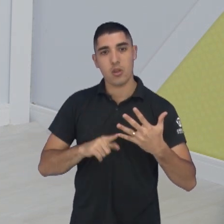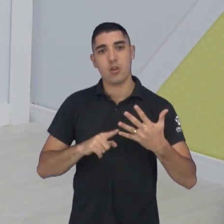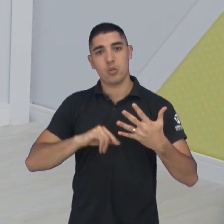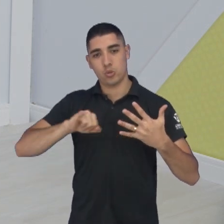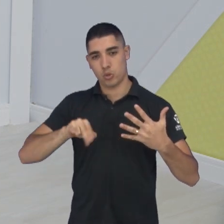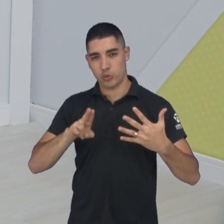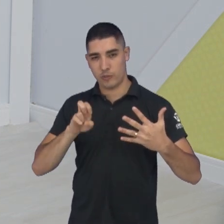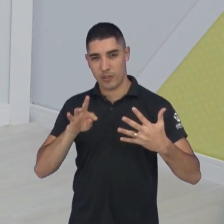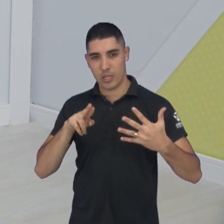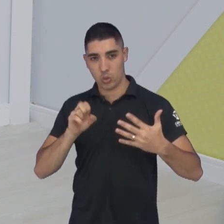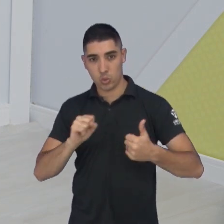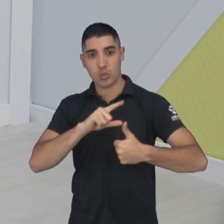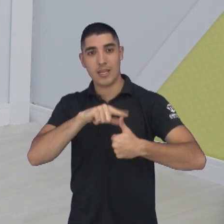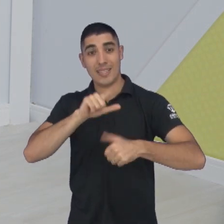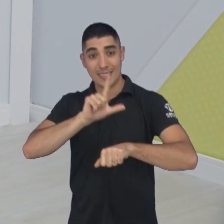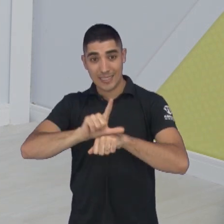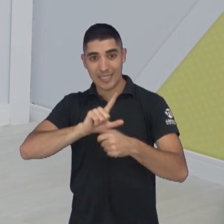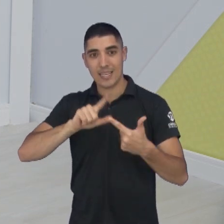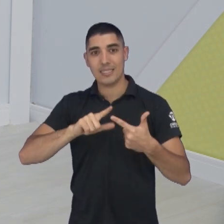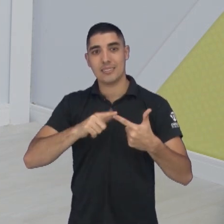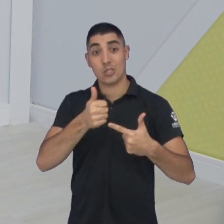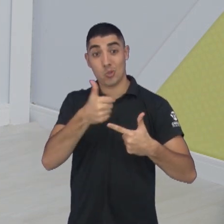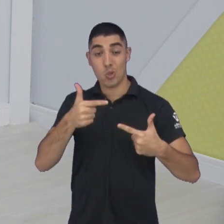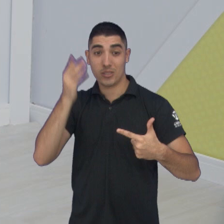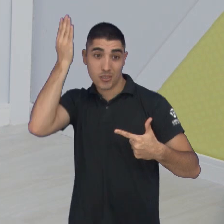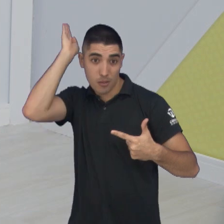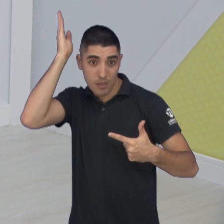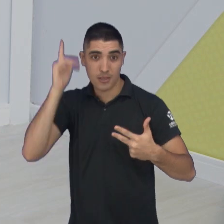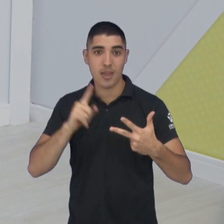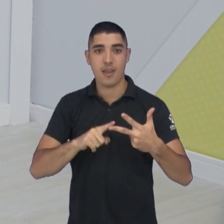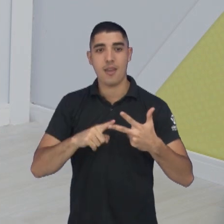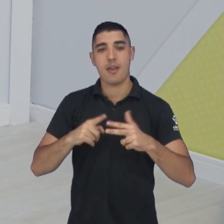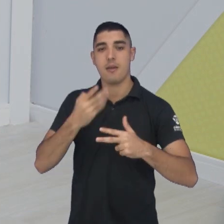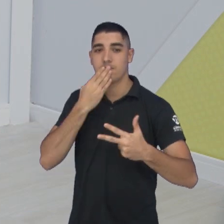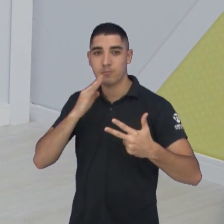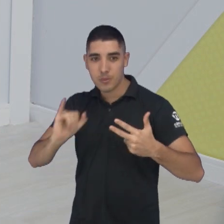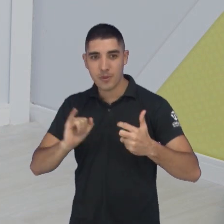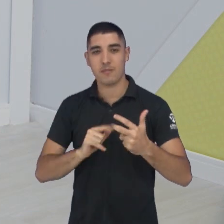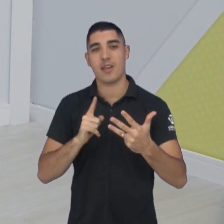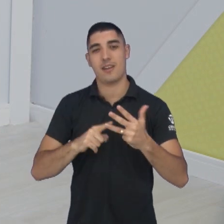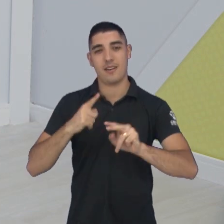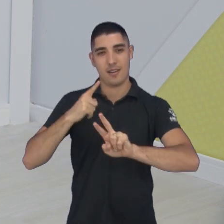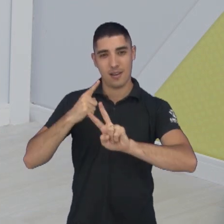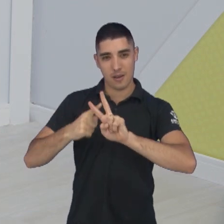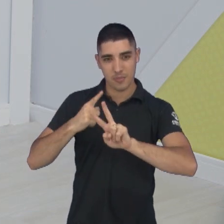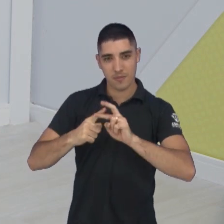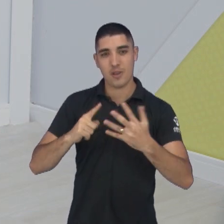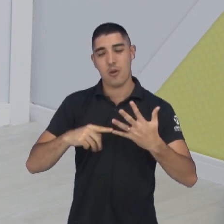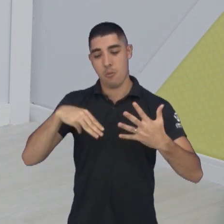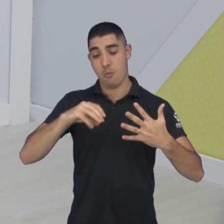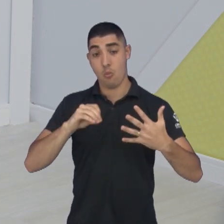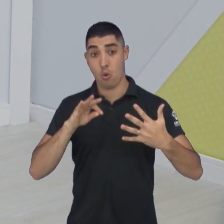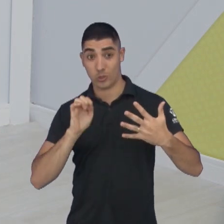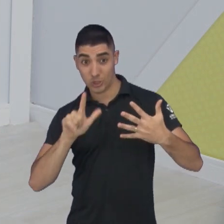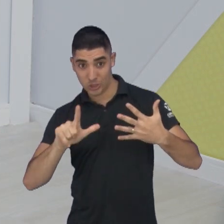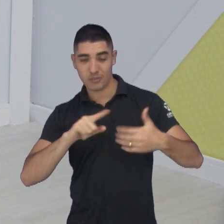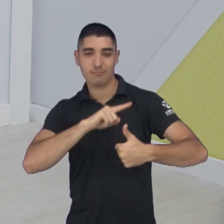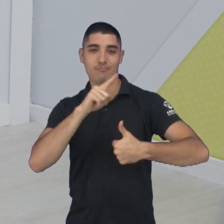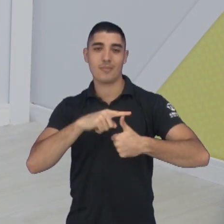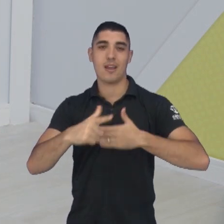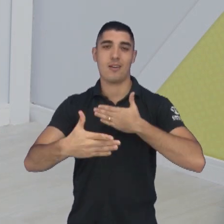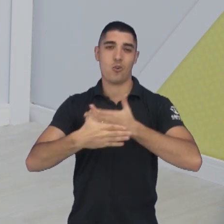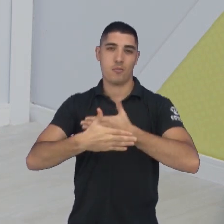posição, 12º colocado, Primavera, Capivariano e os 2 virtuais rebaixados, Monte Azul e Comercial. Tá aí a situação,